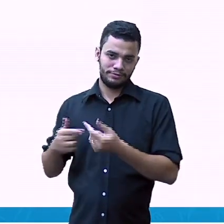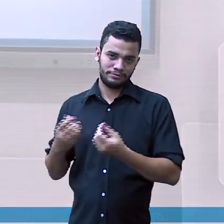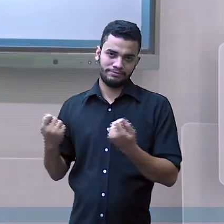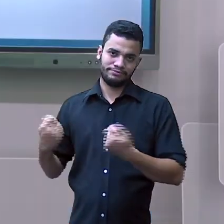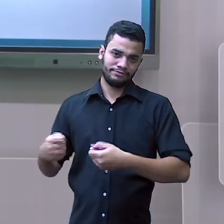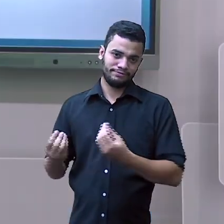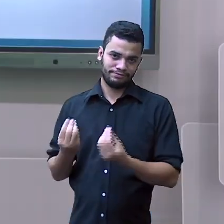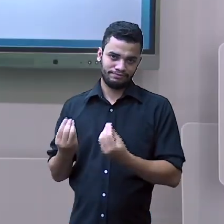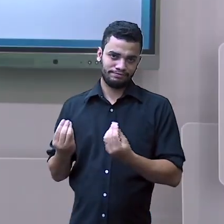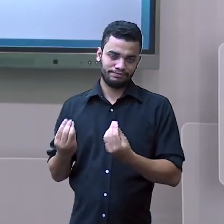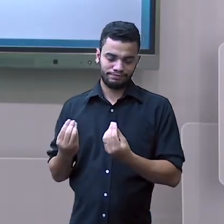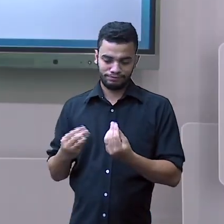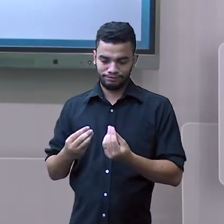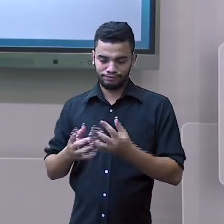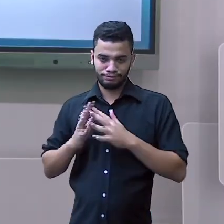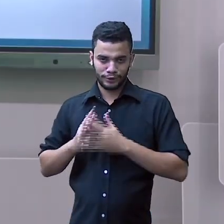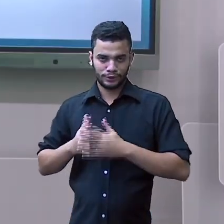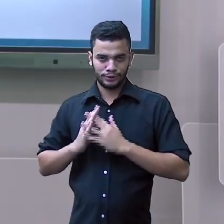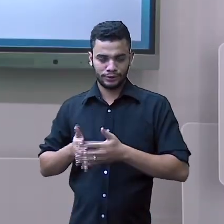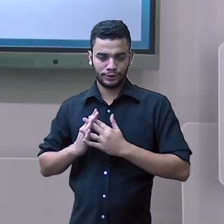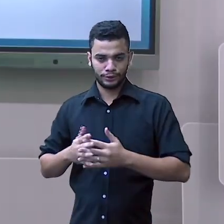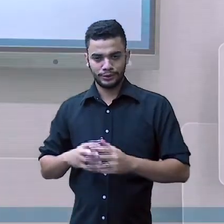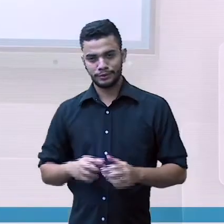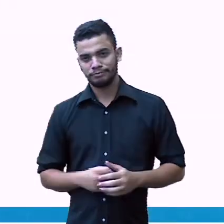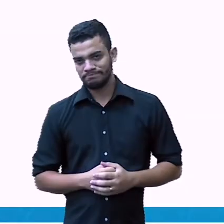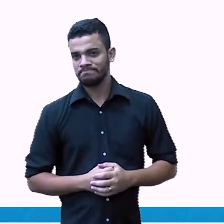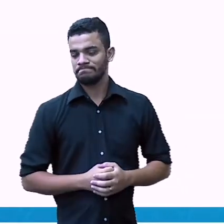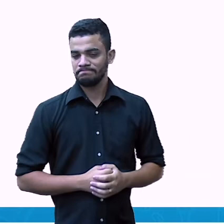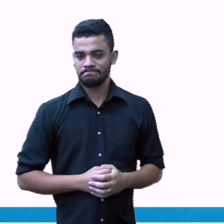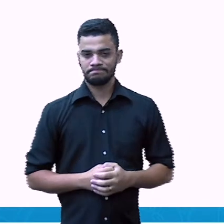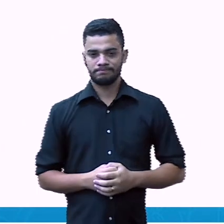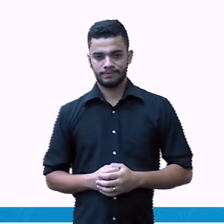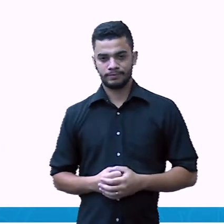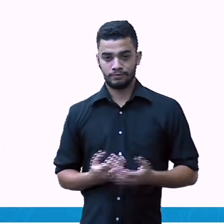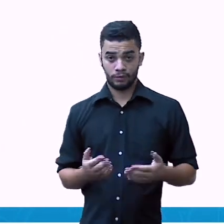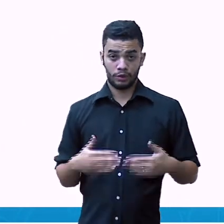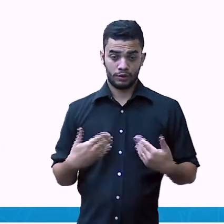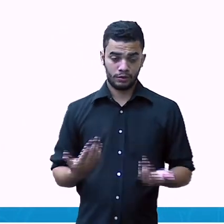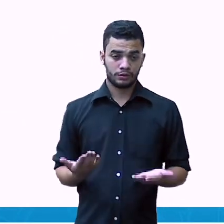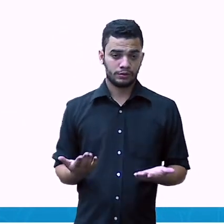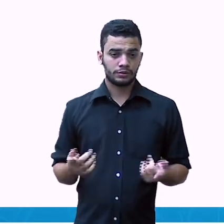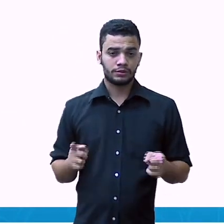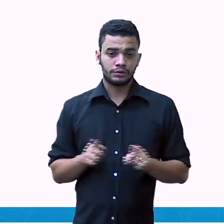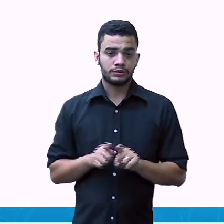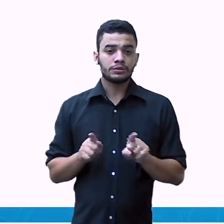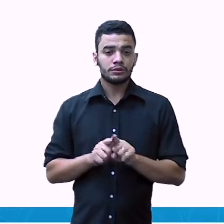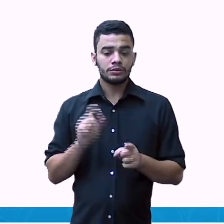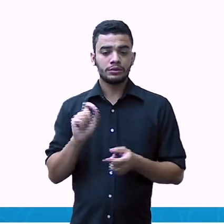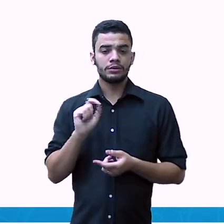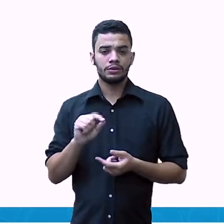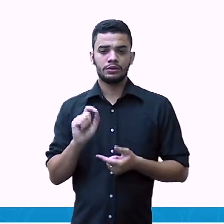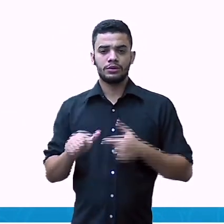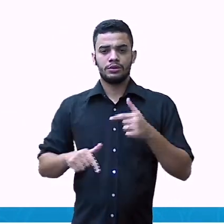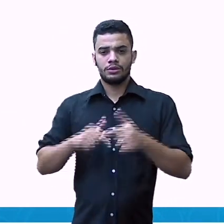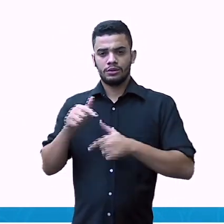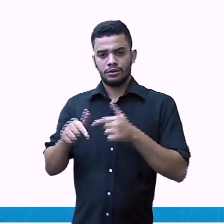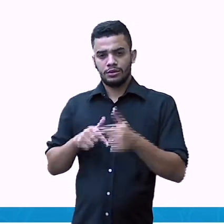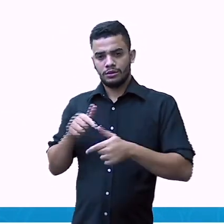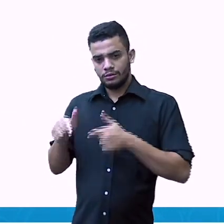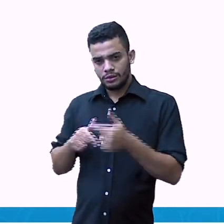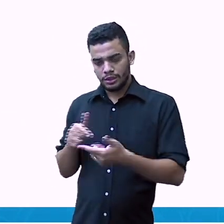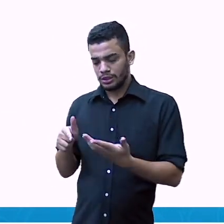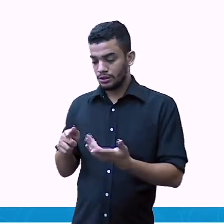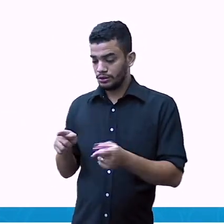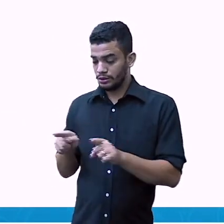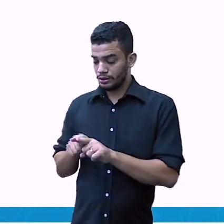O trabalho e as pessoas com deficiência. Como vimos, todas as pessoas adultas têm o direito de trabalhar.